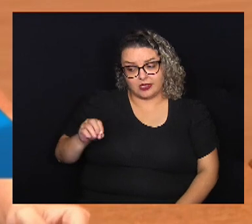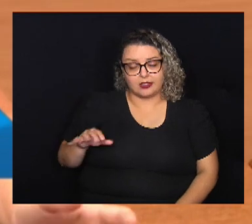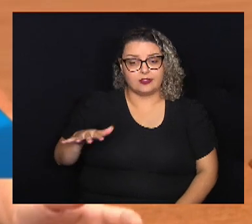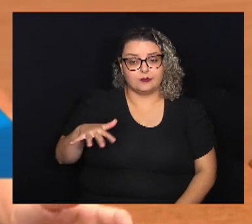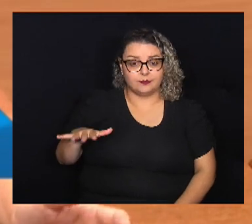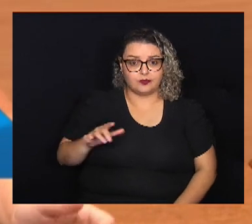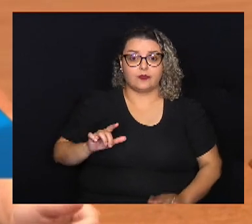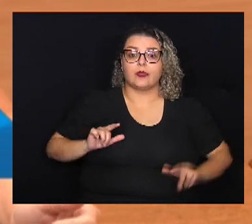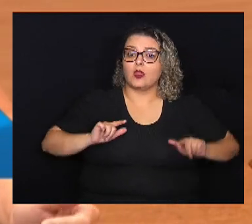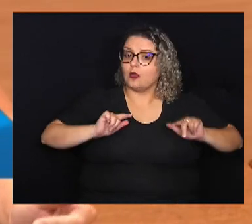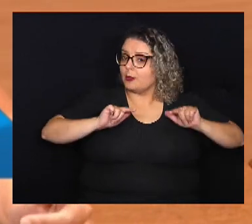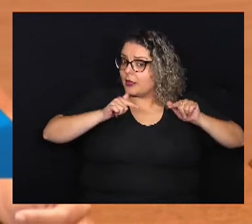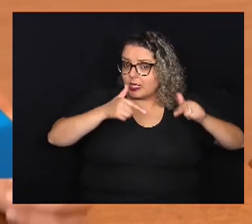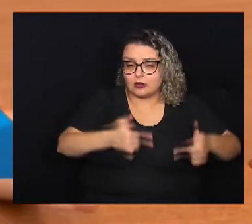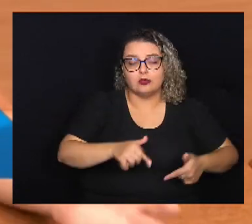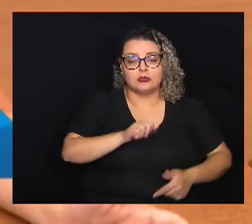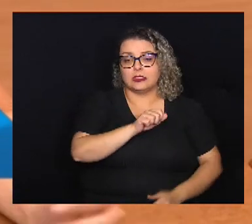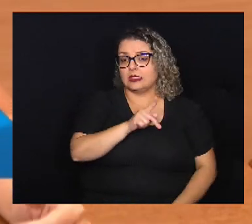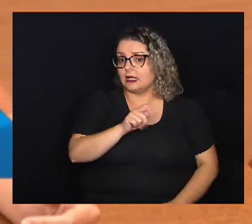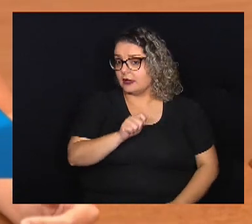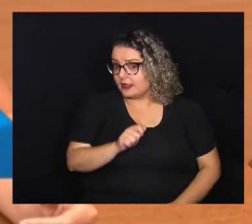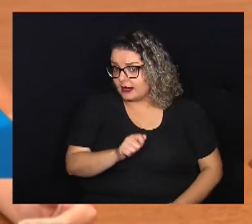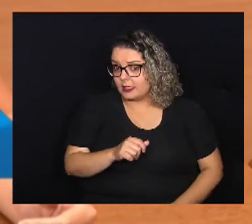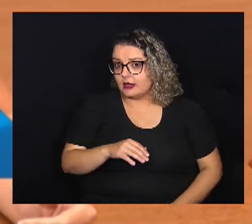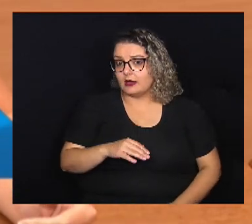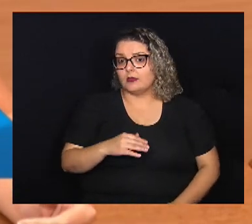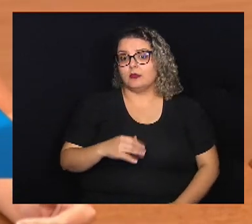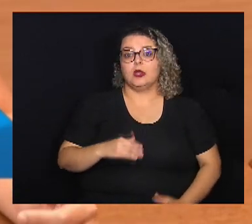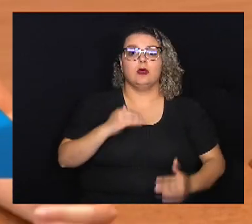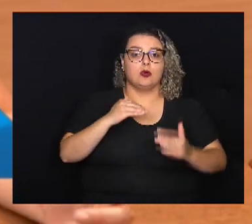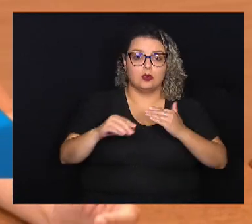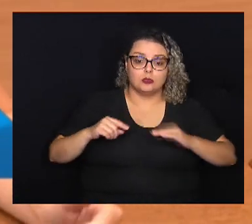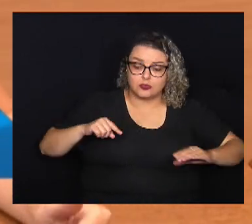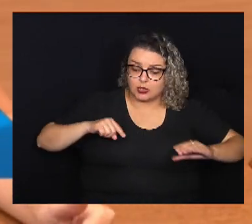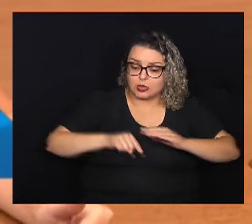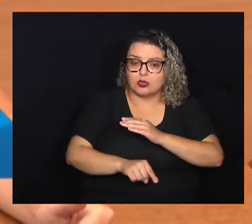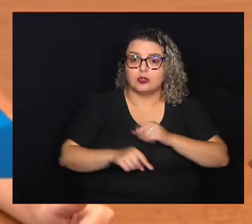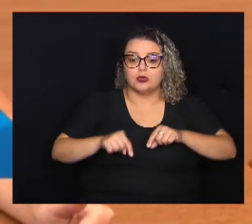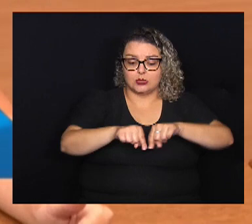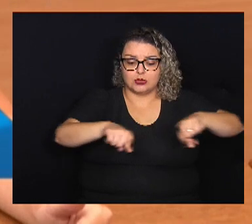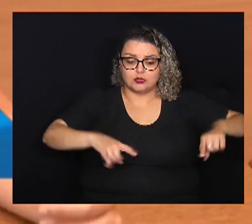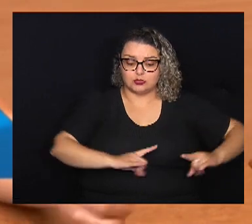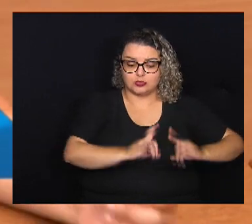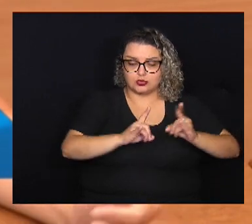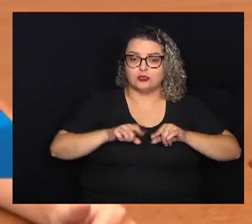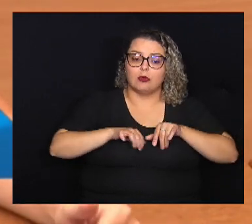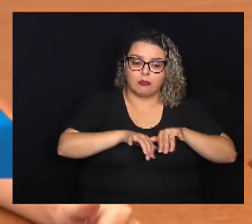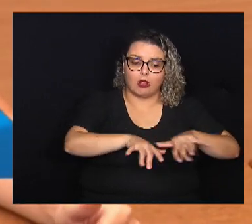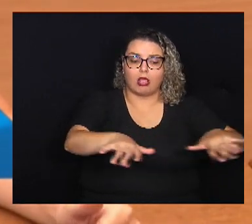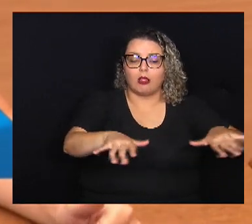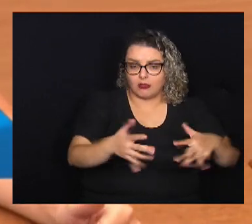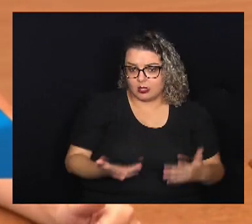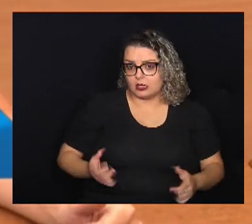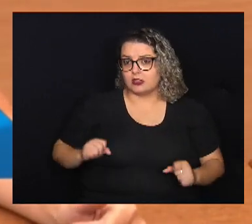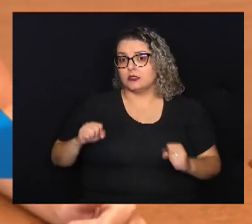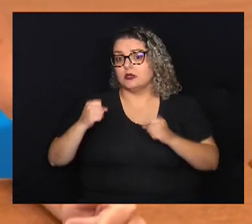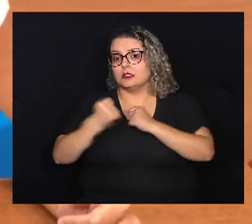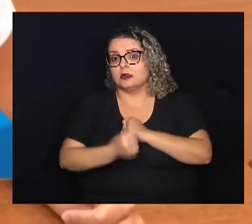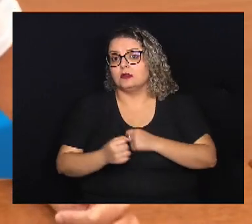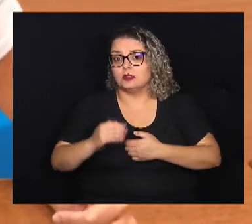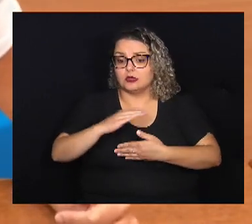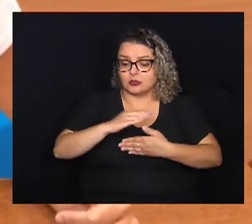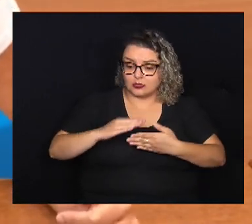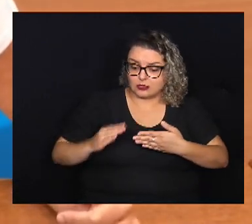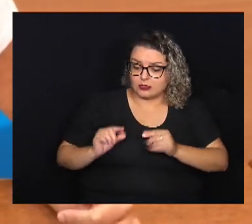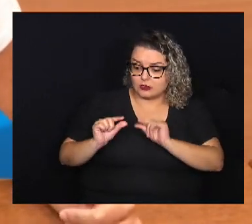APA de Campinas contra o avanço dos condomínios imobiliários em defesa dos fragmentos